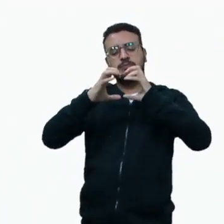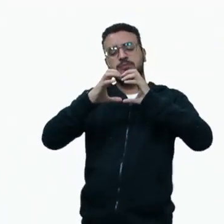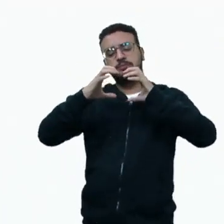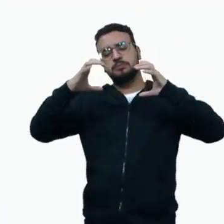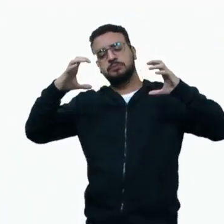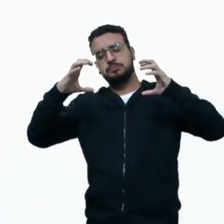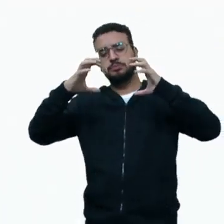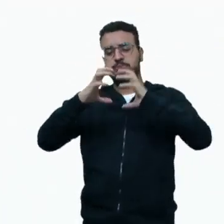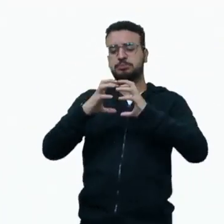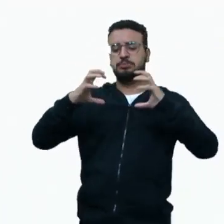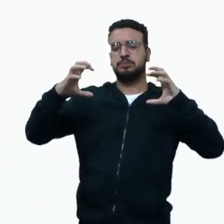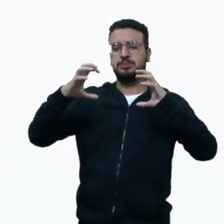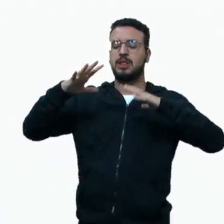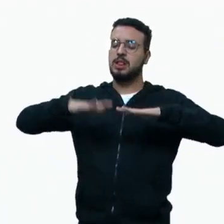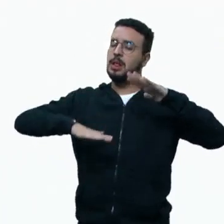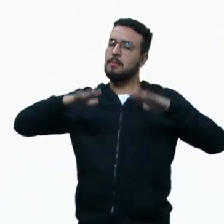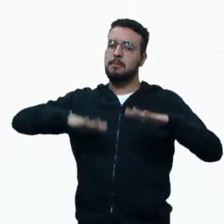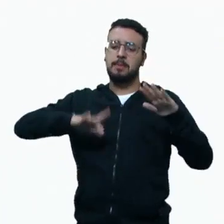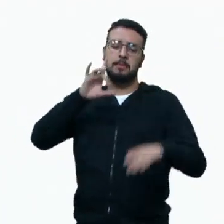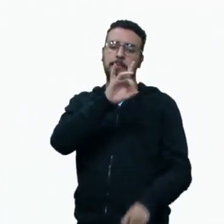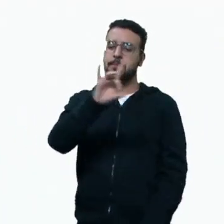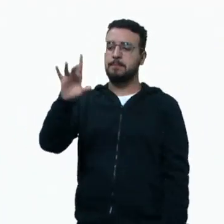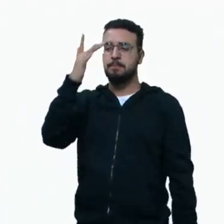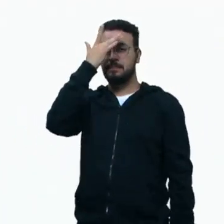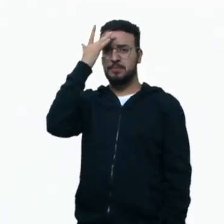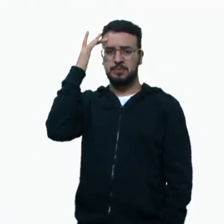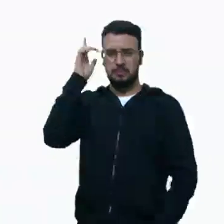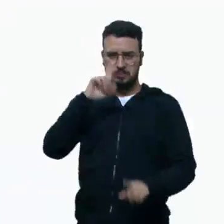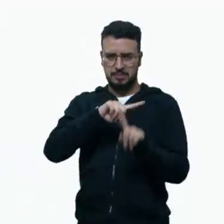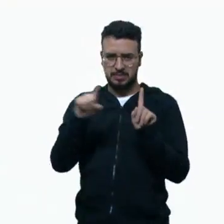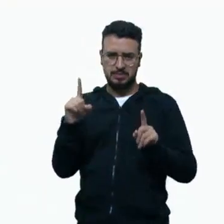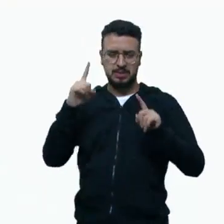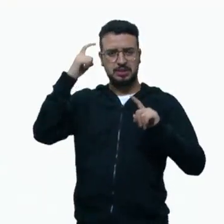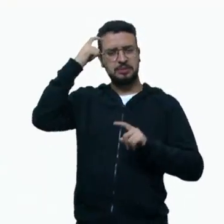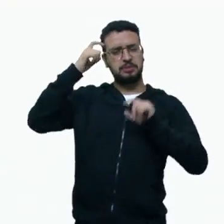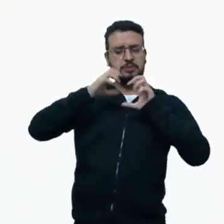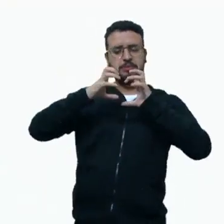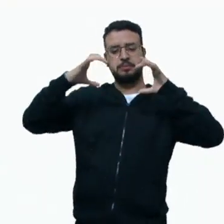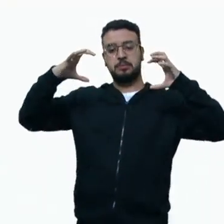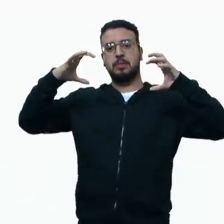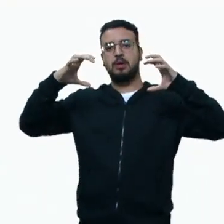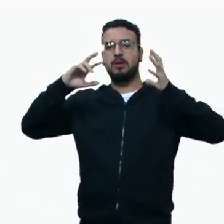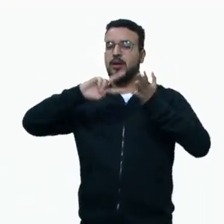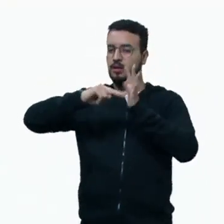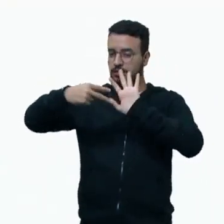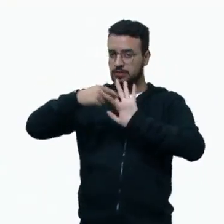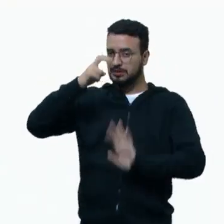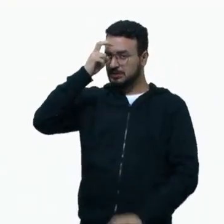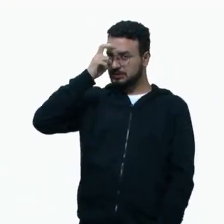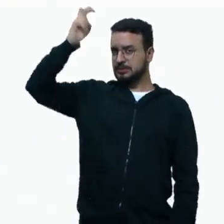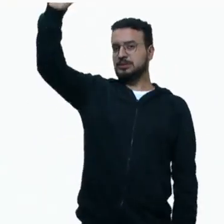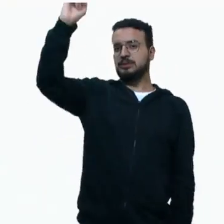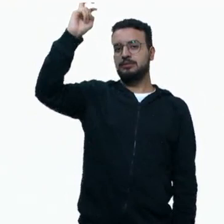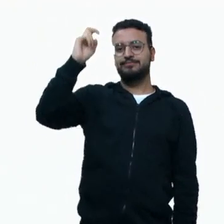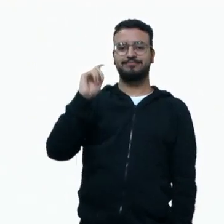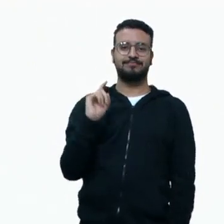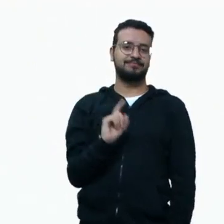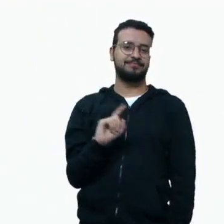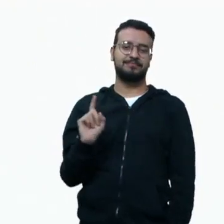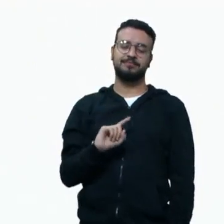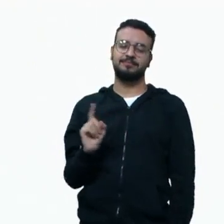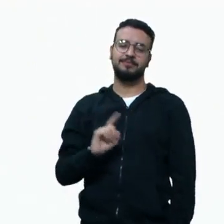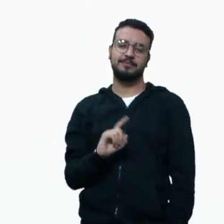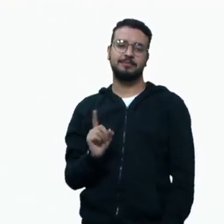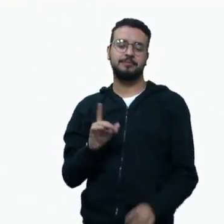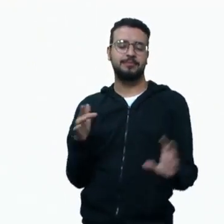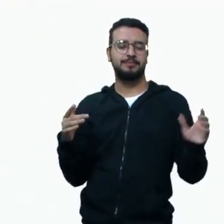nada a ver com inteligência. Isso é sobre tamanho corporal, não tem nada a ver